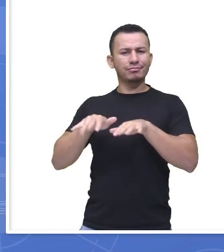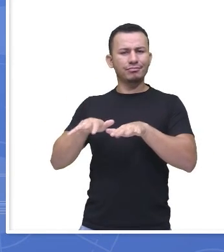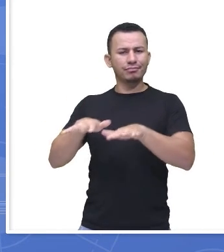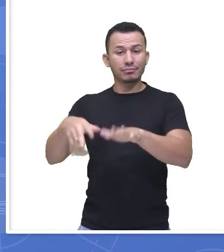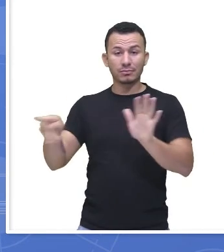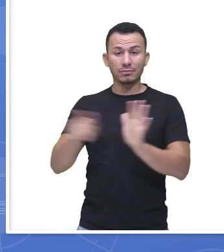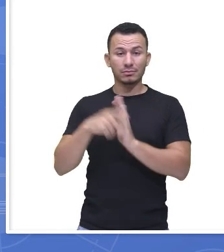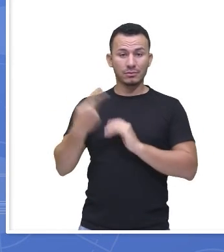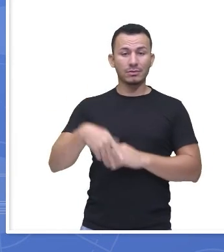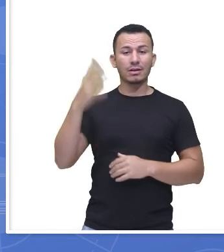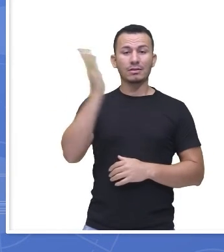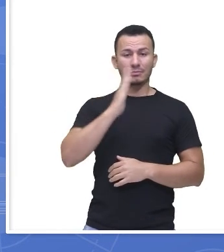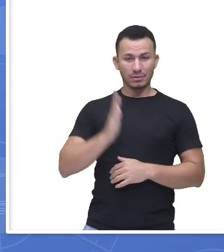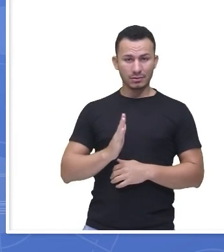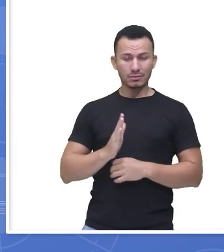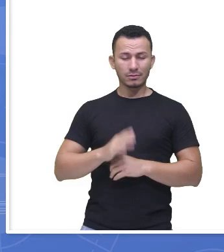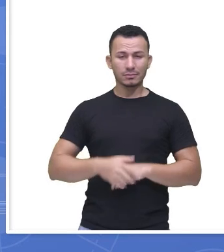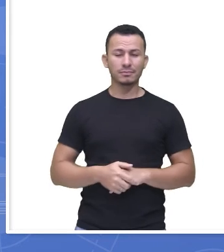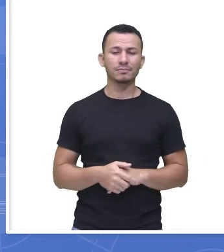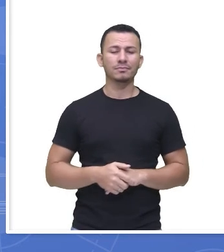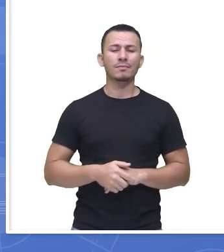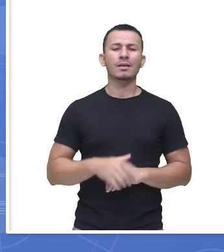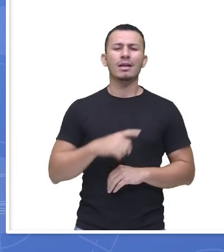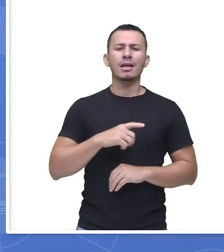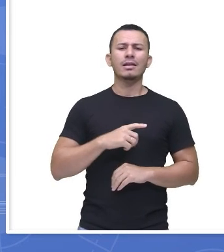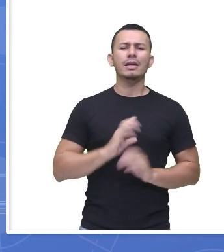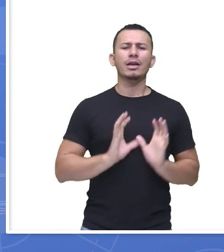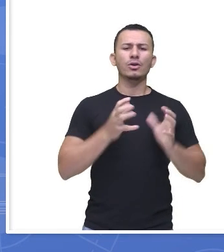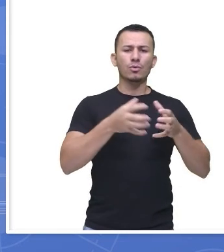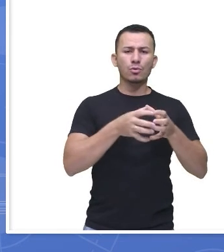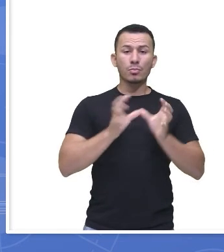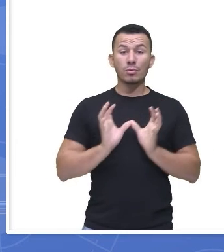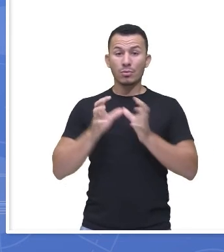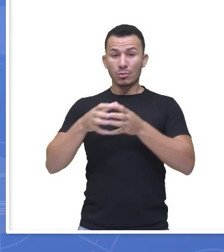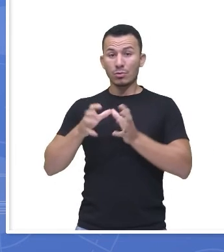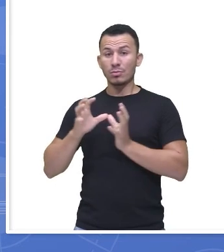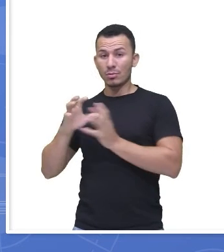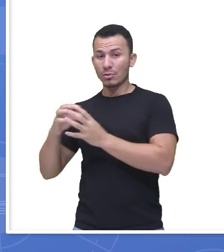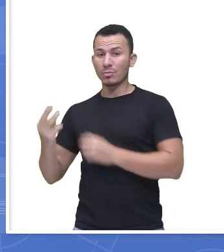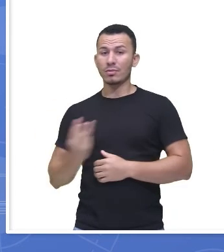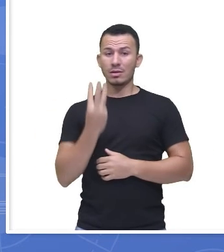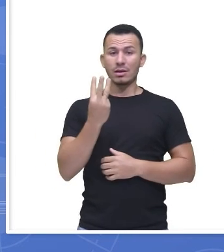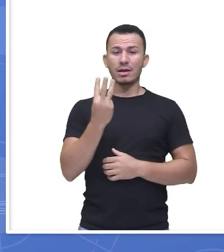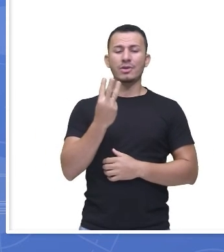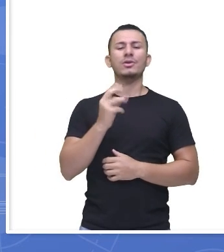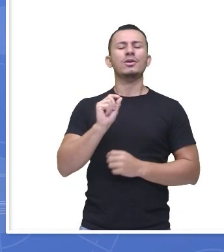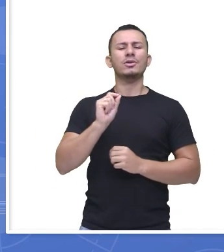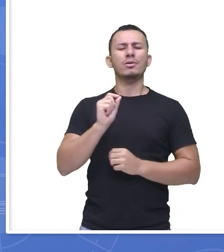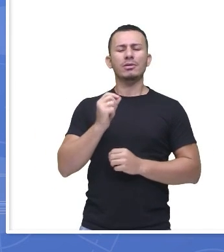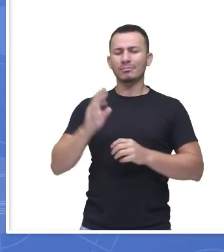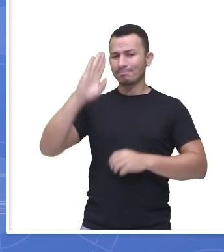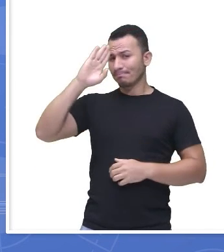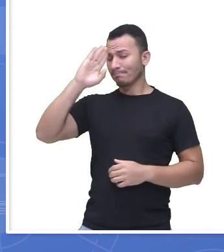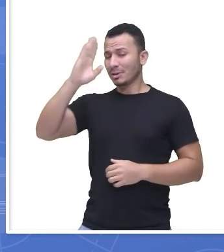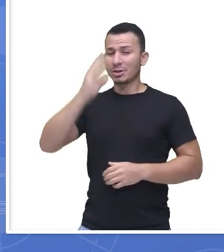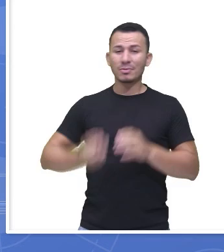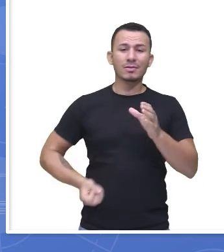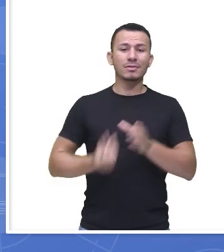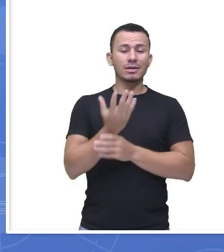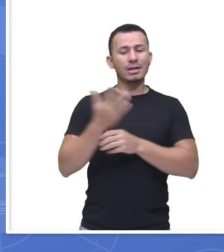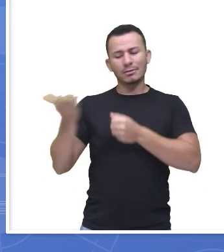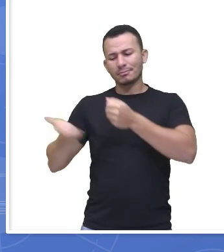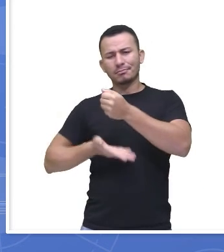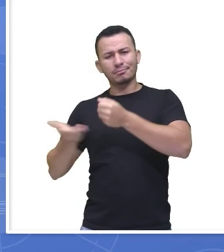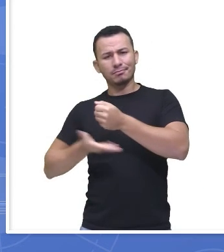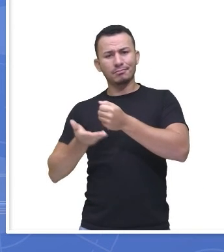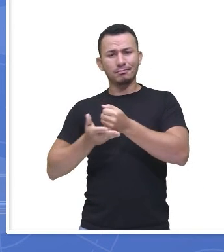Muito bem. Os três grupos humanos que formam a base, vejam, a base do povo brasileiro, não é isso? A